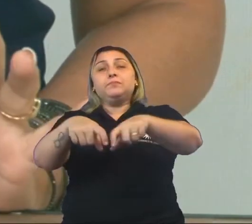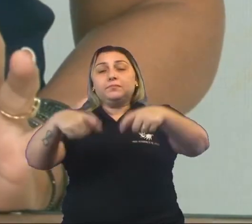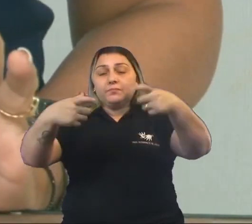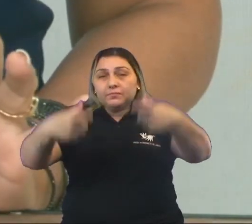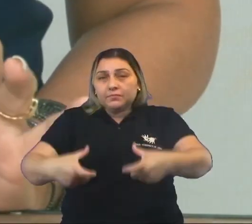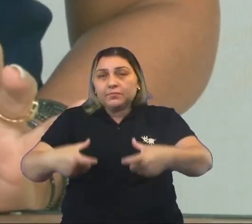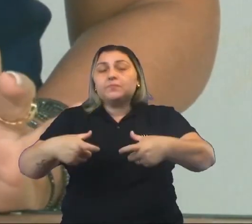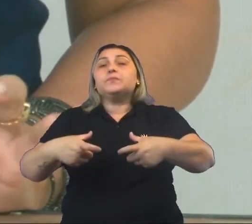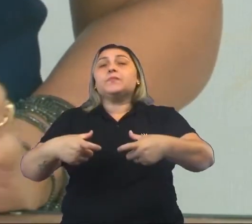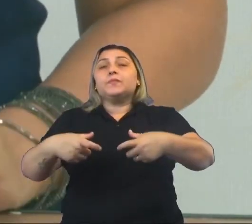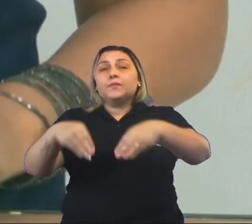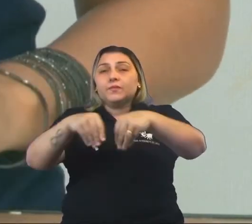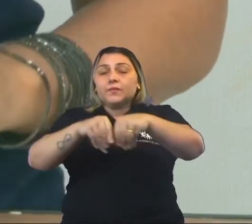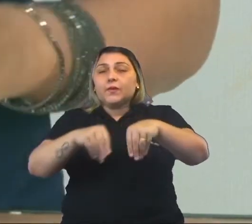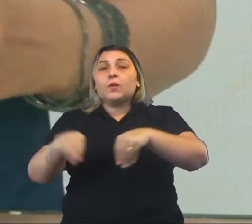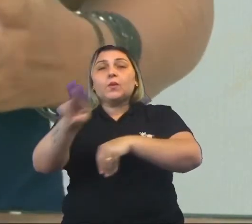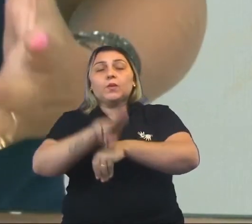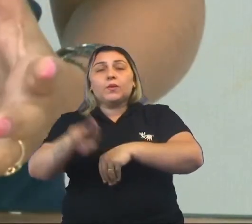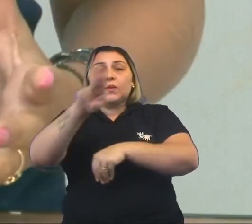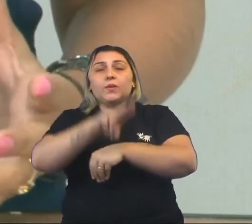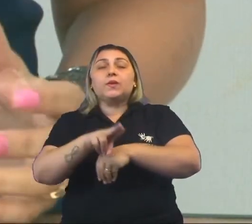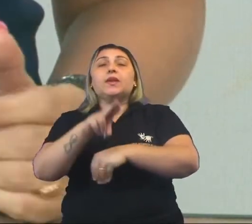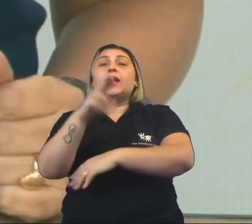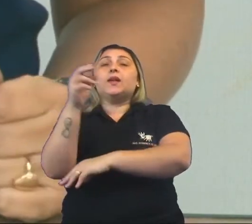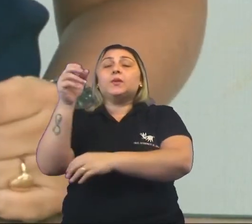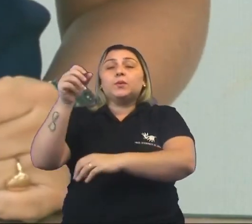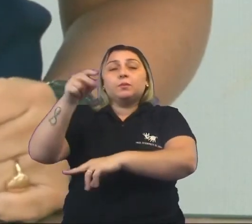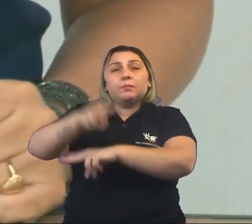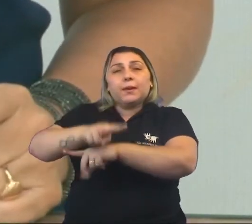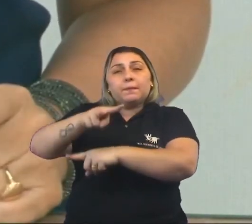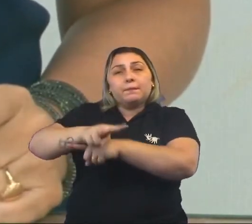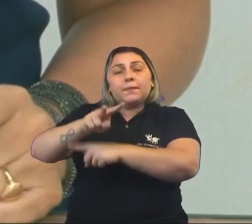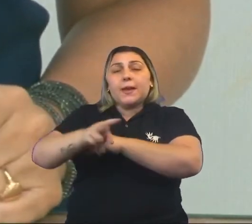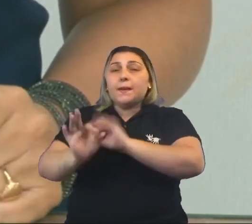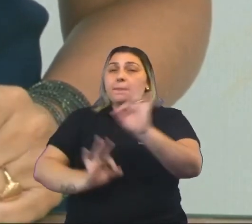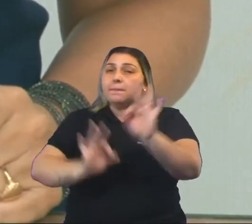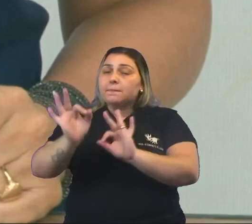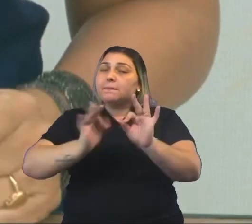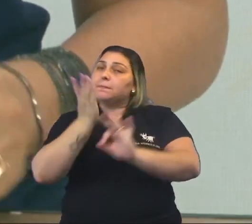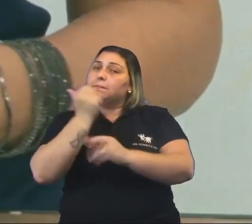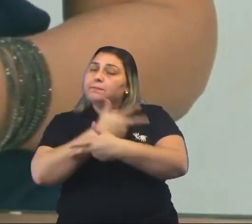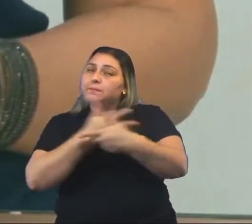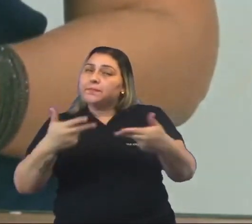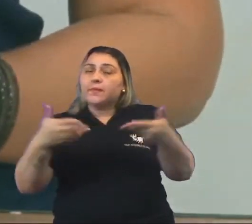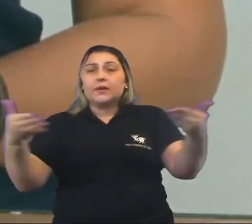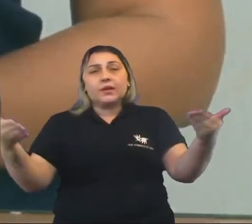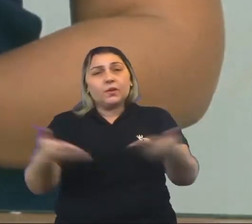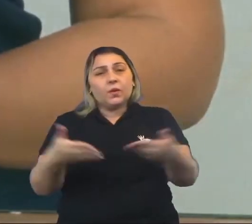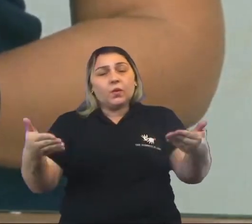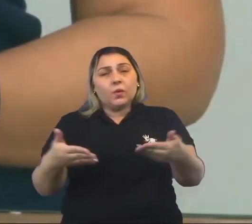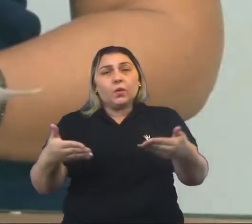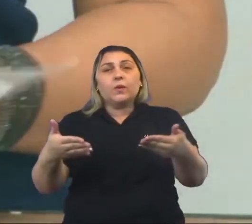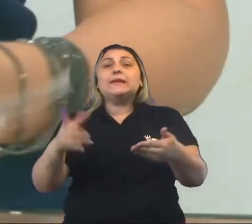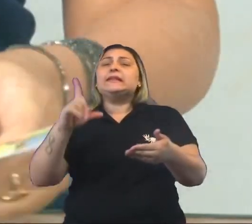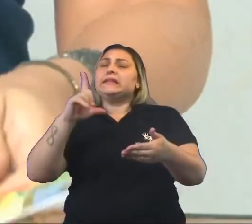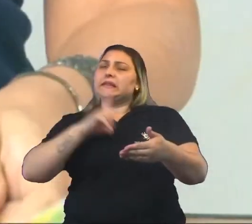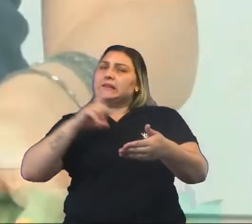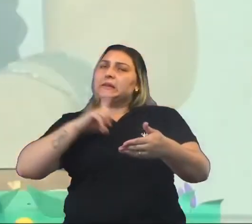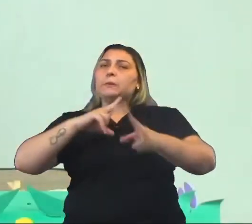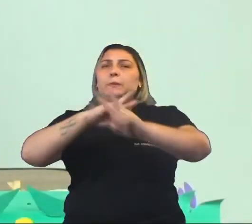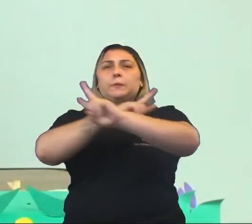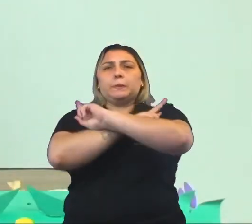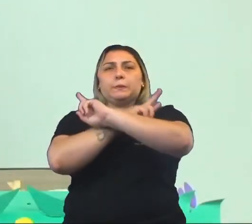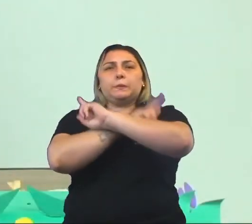era utilizado à base de suas ervas para preparar os alimentos. Hoje em dia, não. Hoje